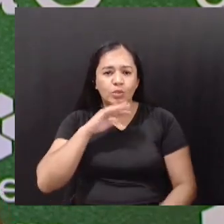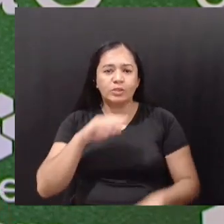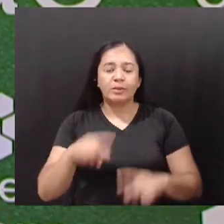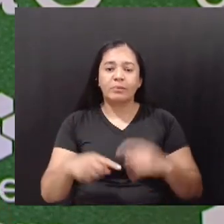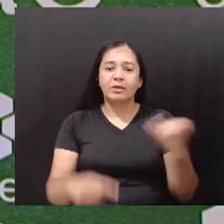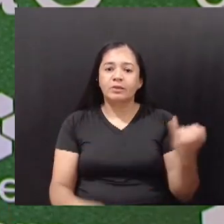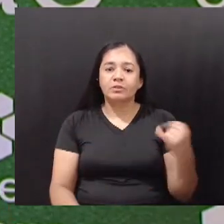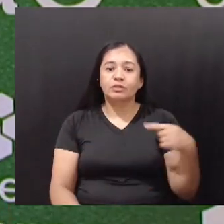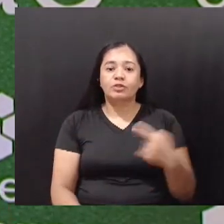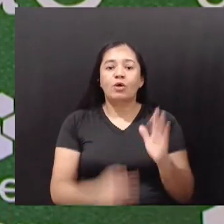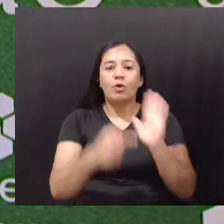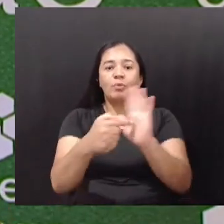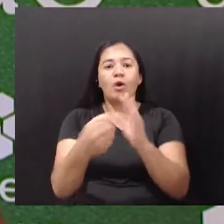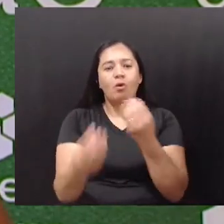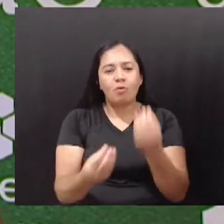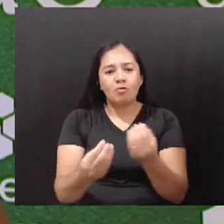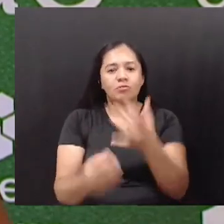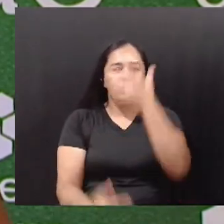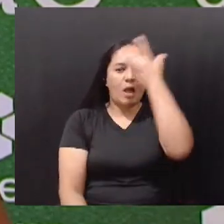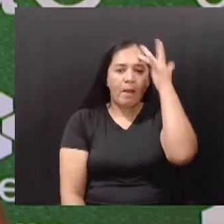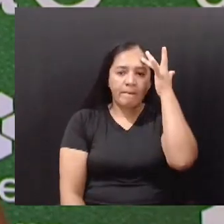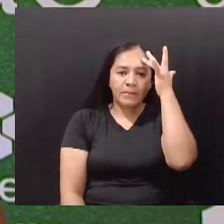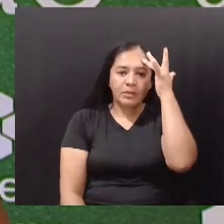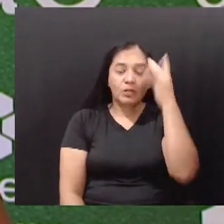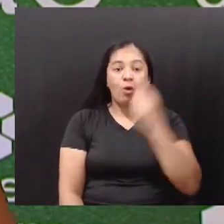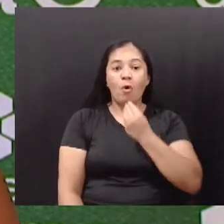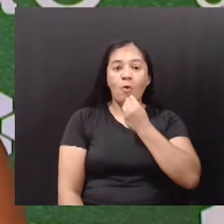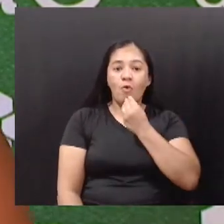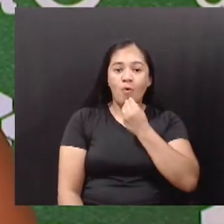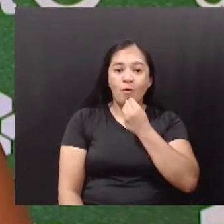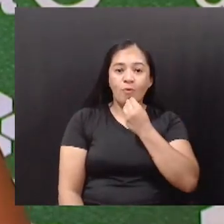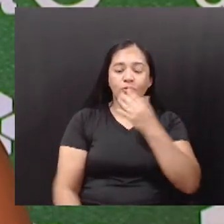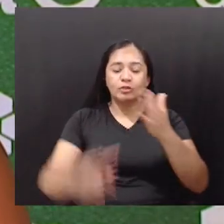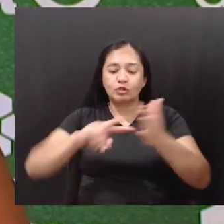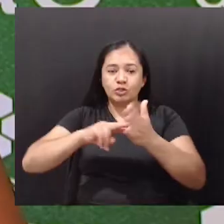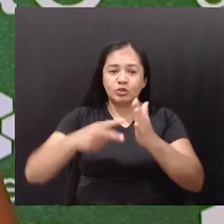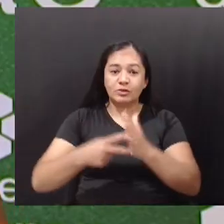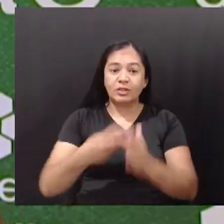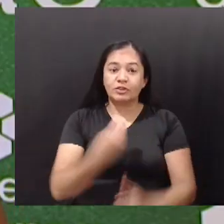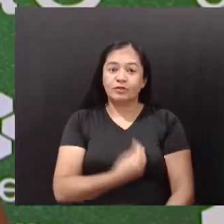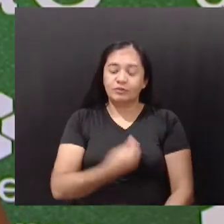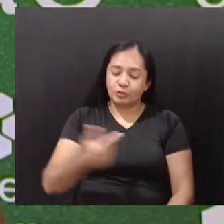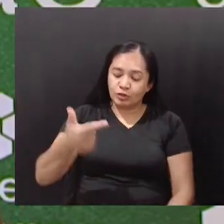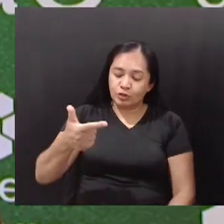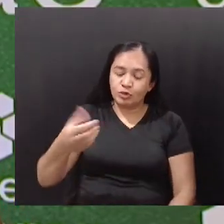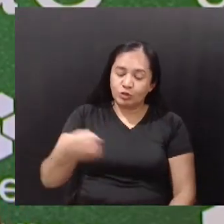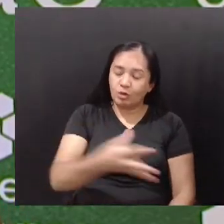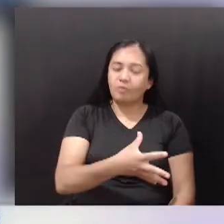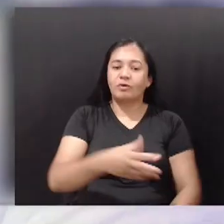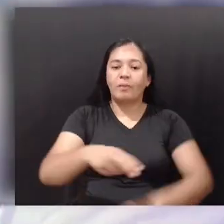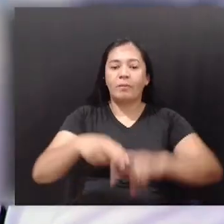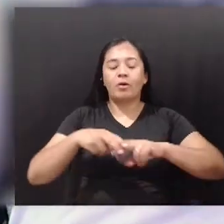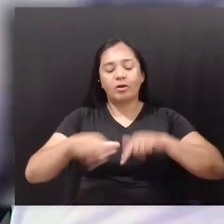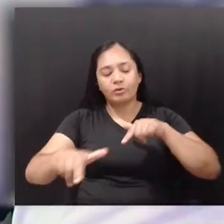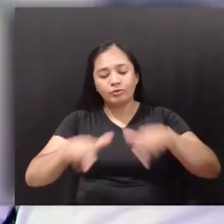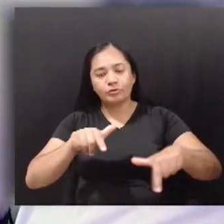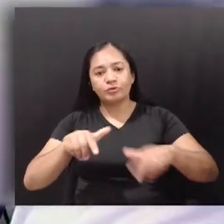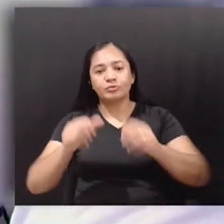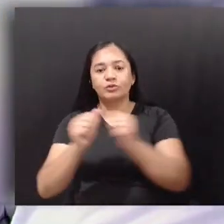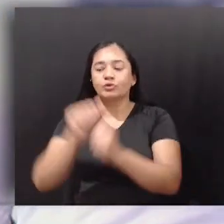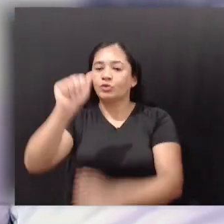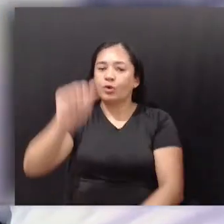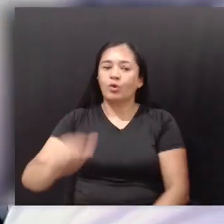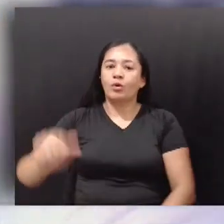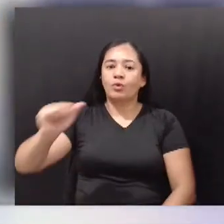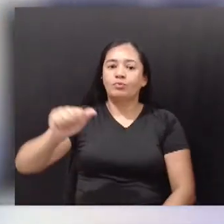mostrar como essas pessoas têm oportunidade de ressignificar suas vidas através, no caso aí do trabalho com a cooperativa, de uma forma